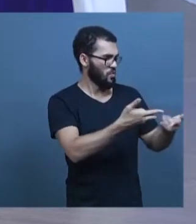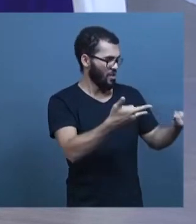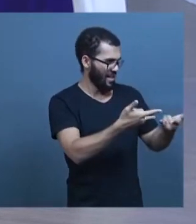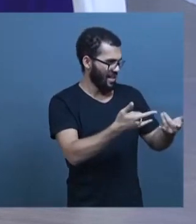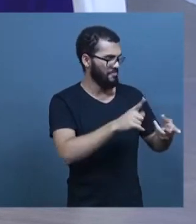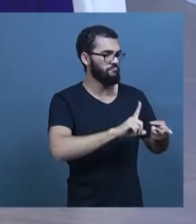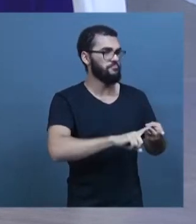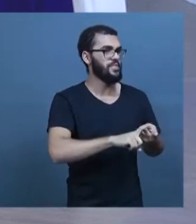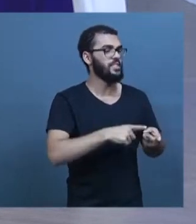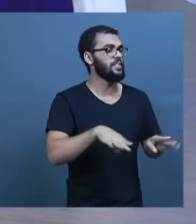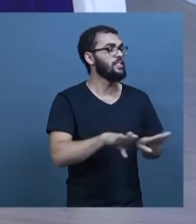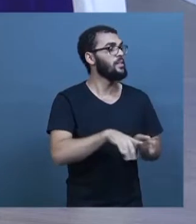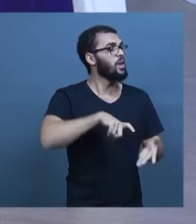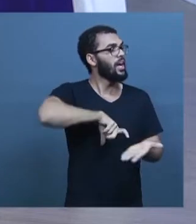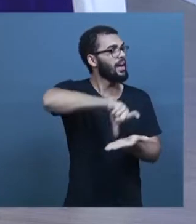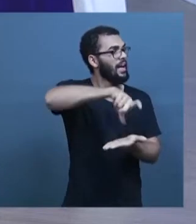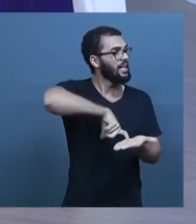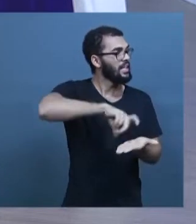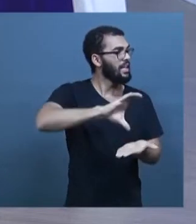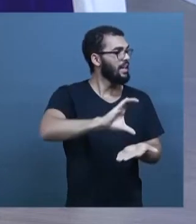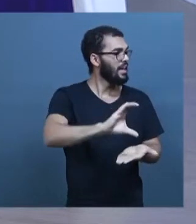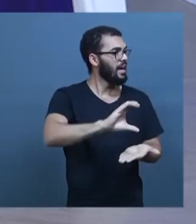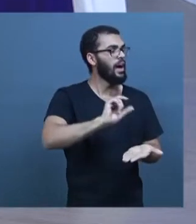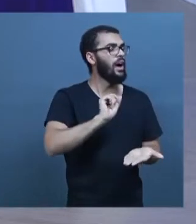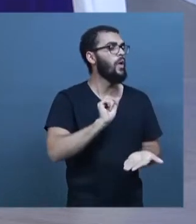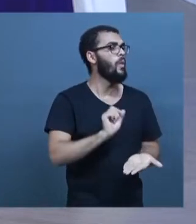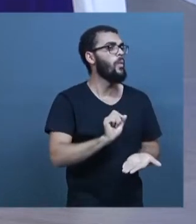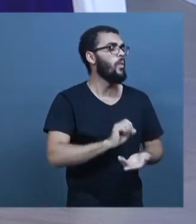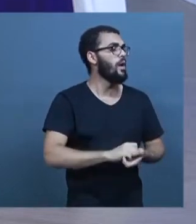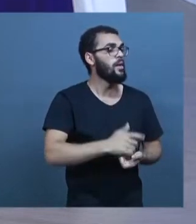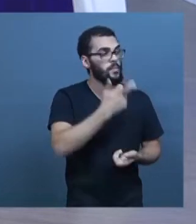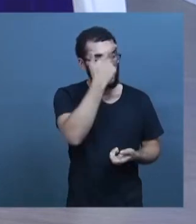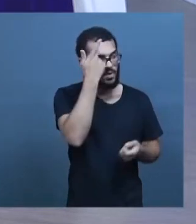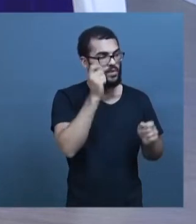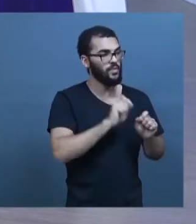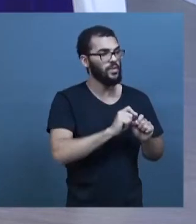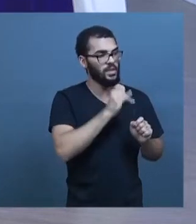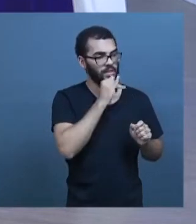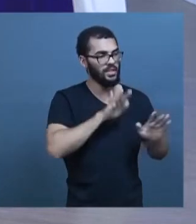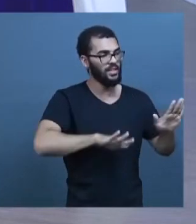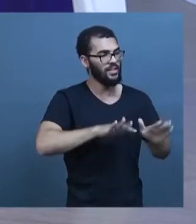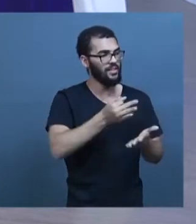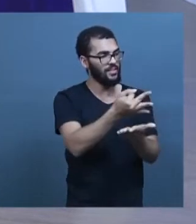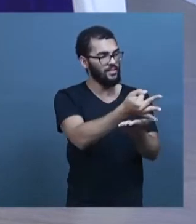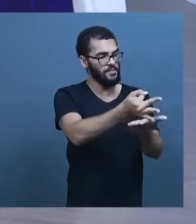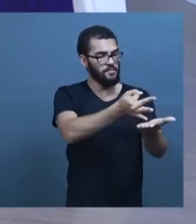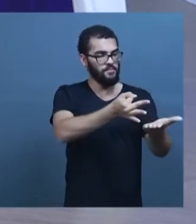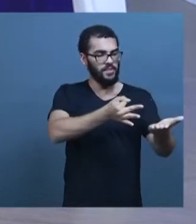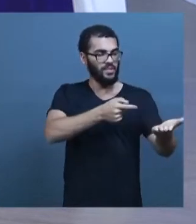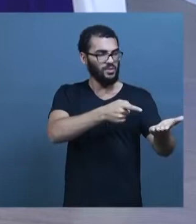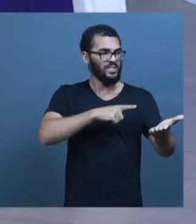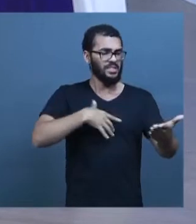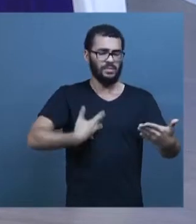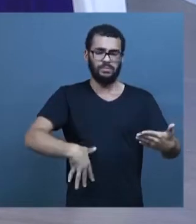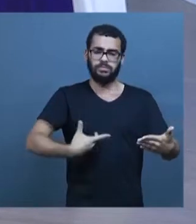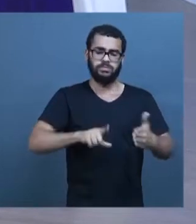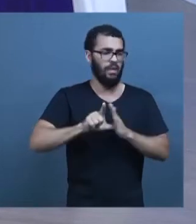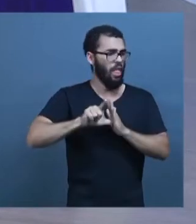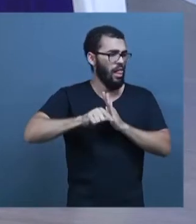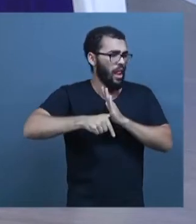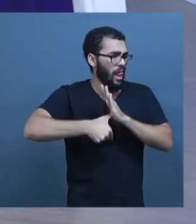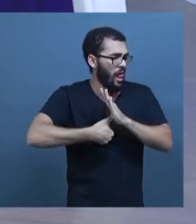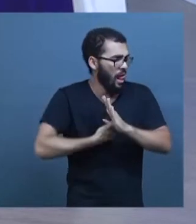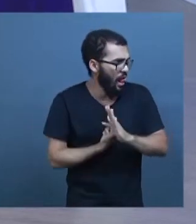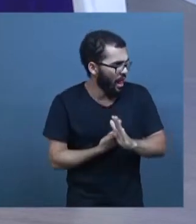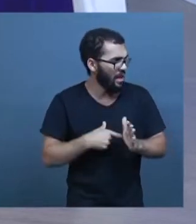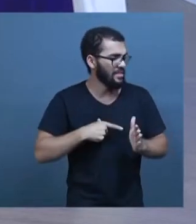e agora também na questão do cartão de crédito, o que fazer quando a fatura já está muito atrasada, já virou